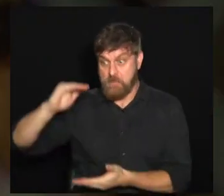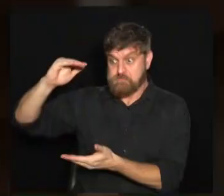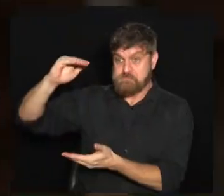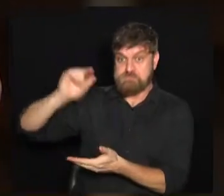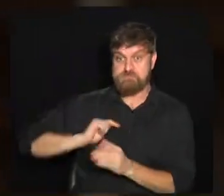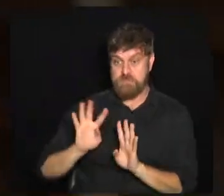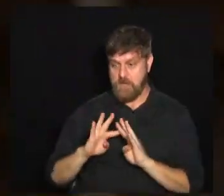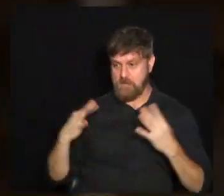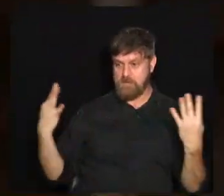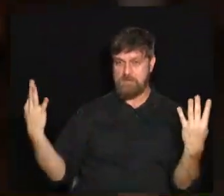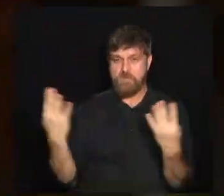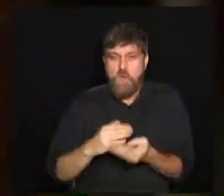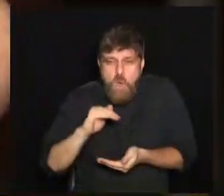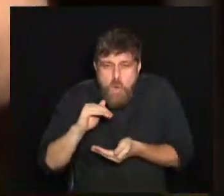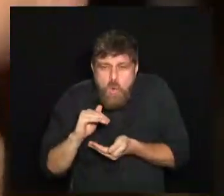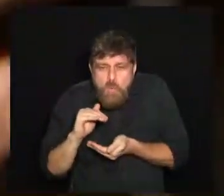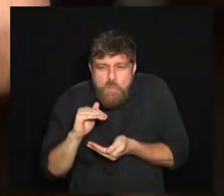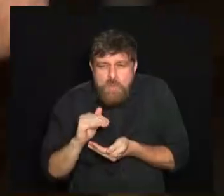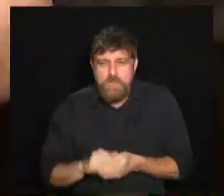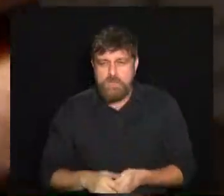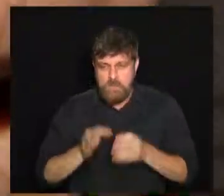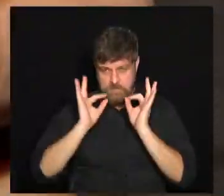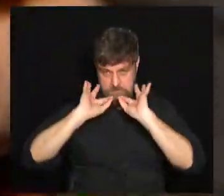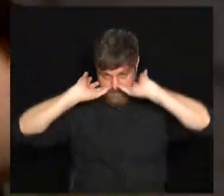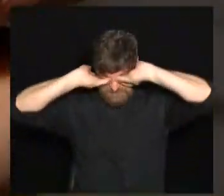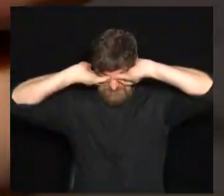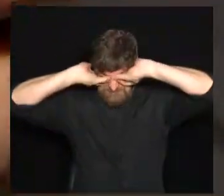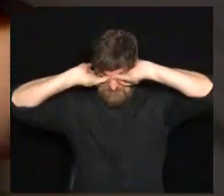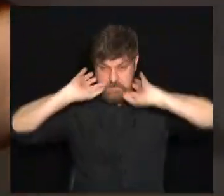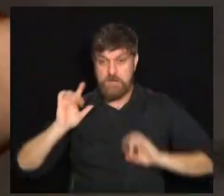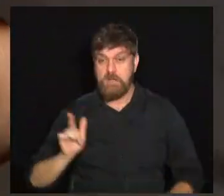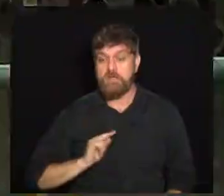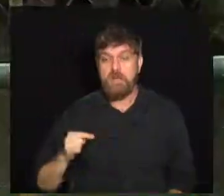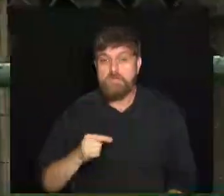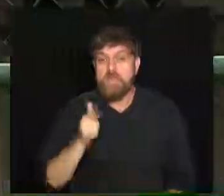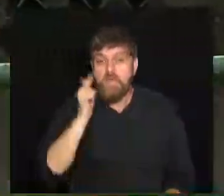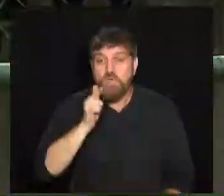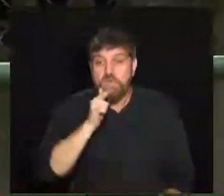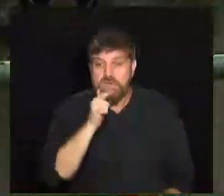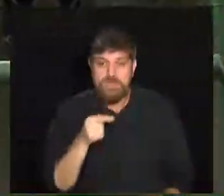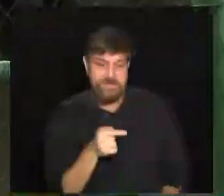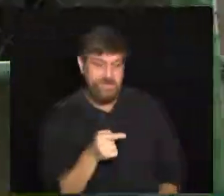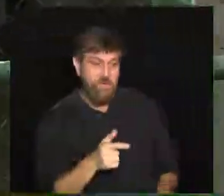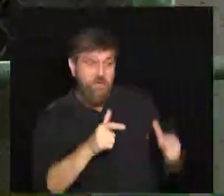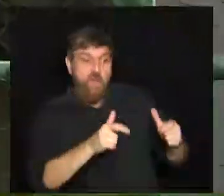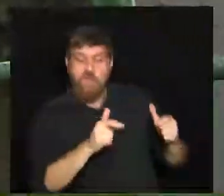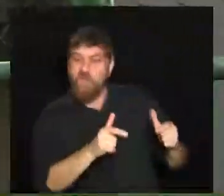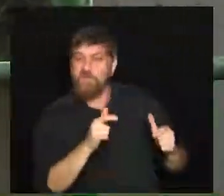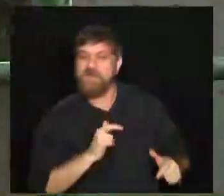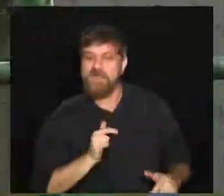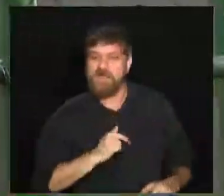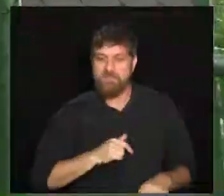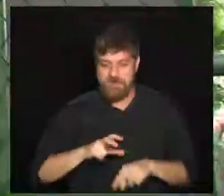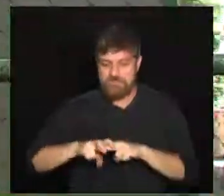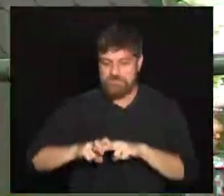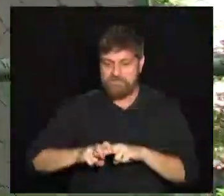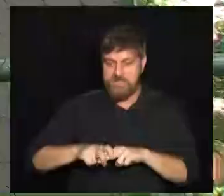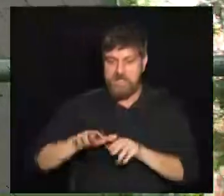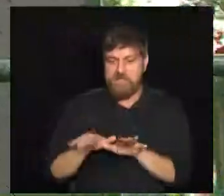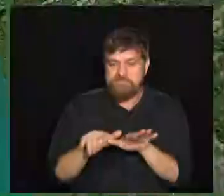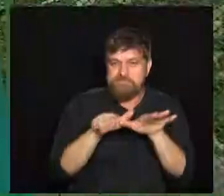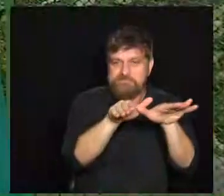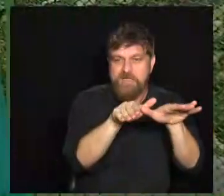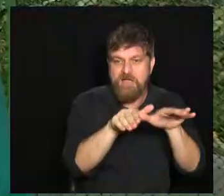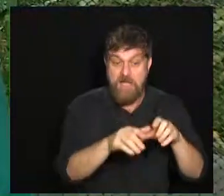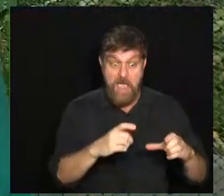recinto maior e as corujas buraqueiras de menor porte ganharam uma espécie de playground de troncos e buracos em seu